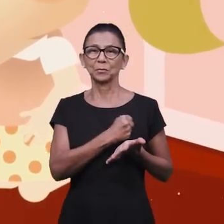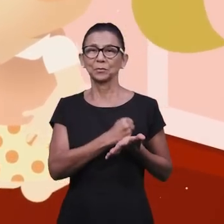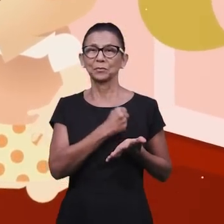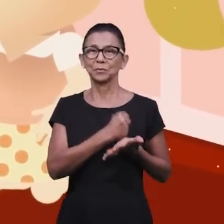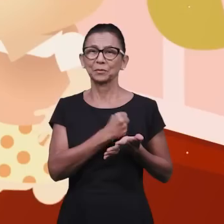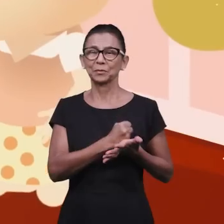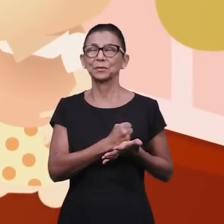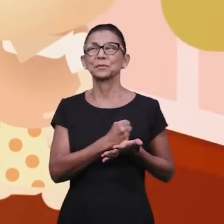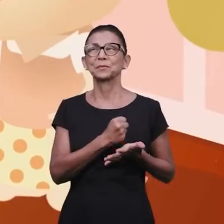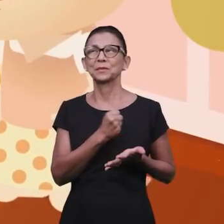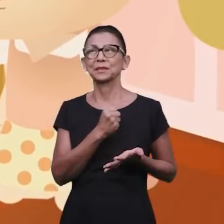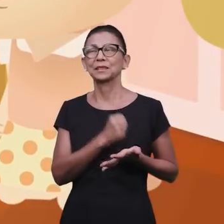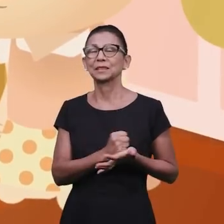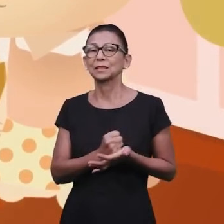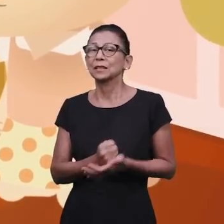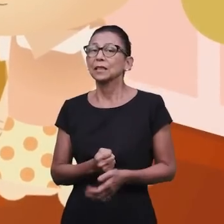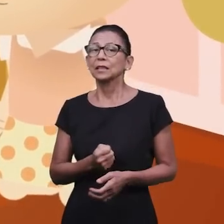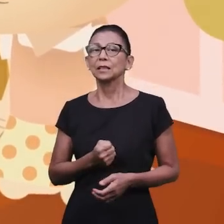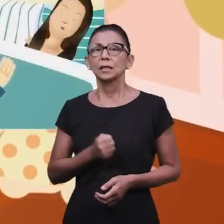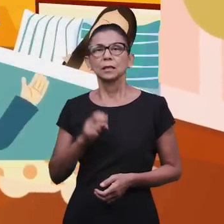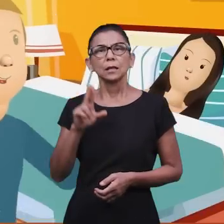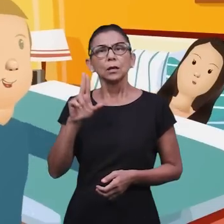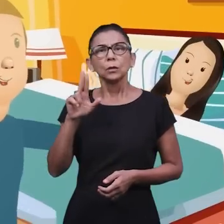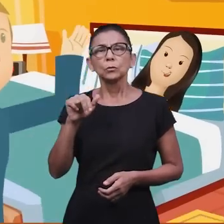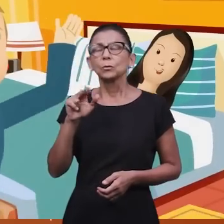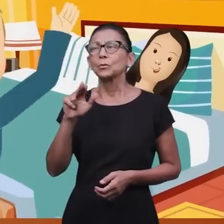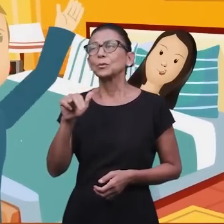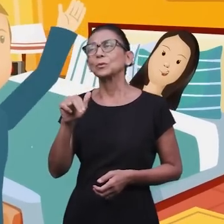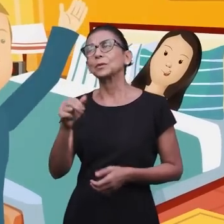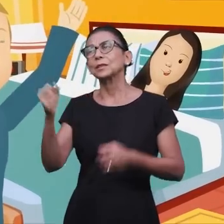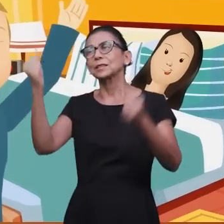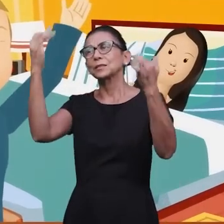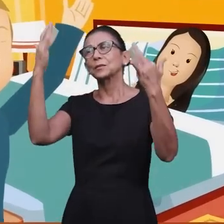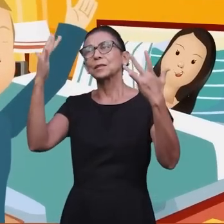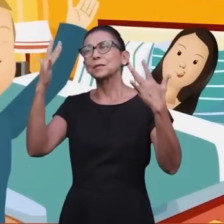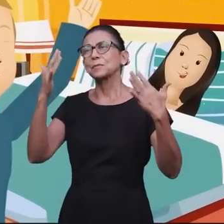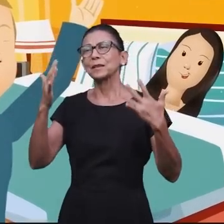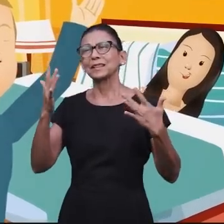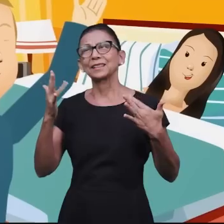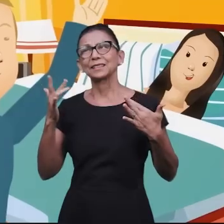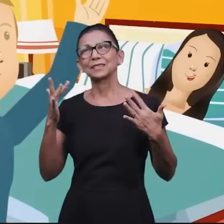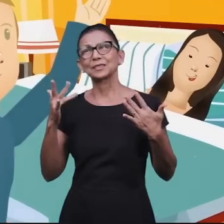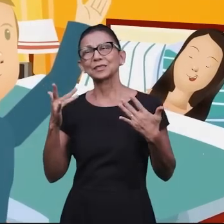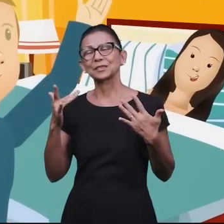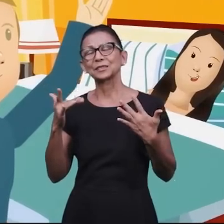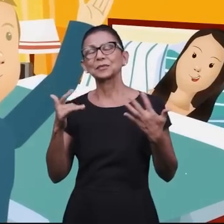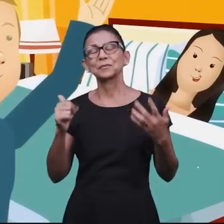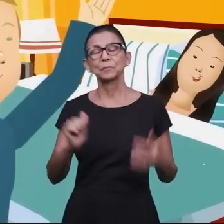Que nunca se esqueça o que